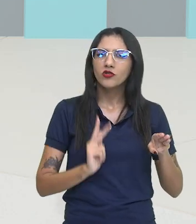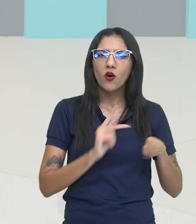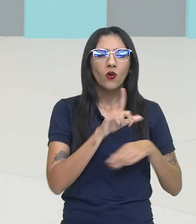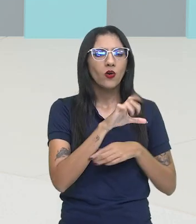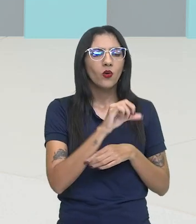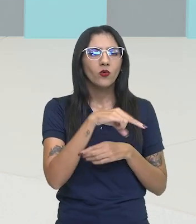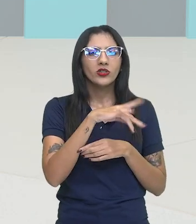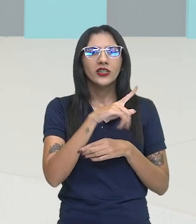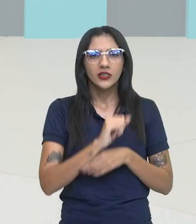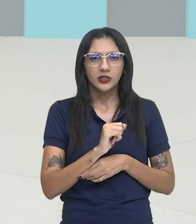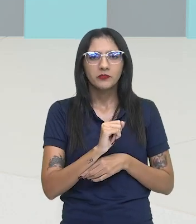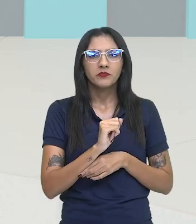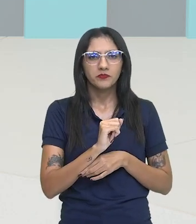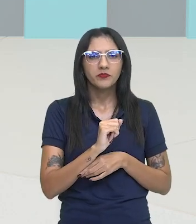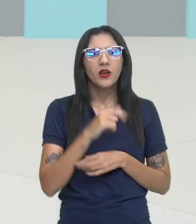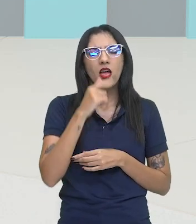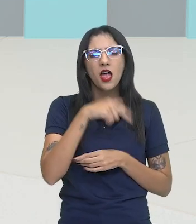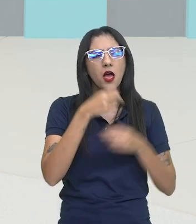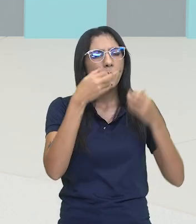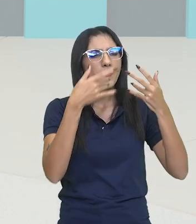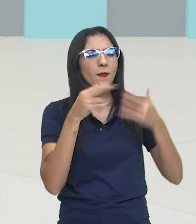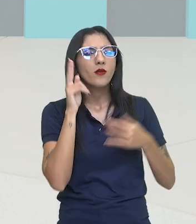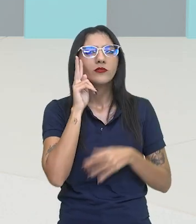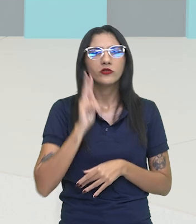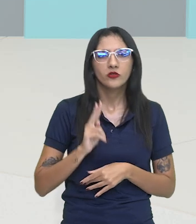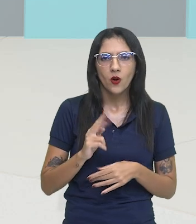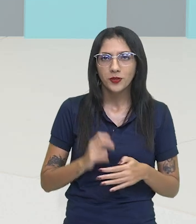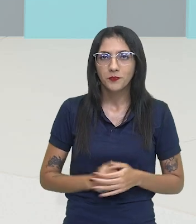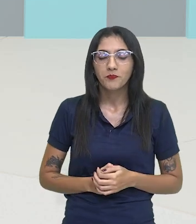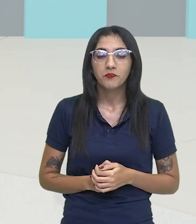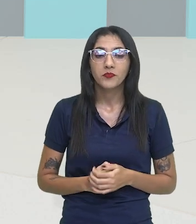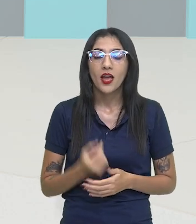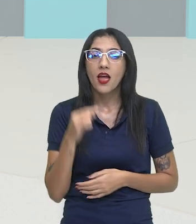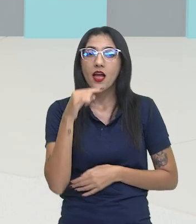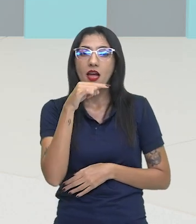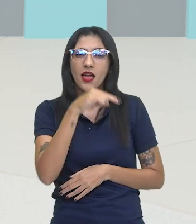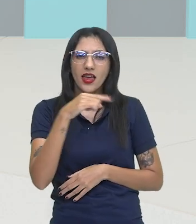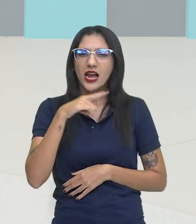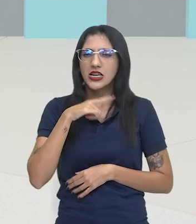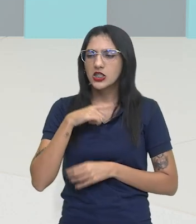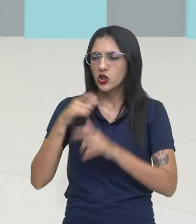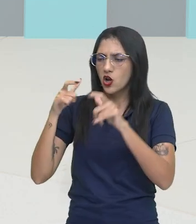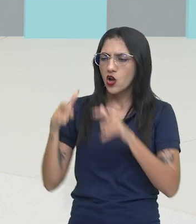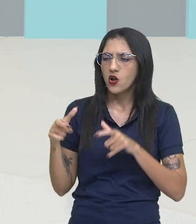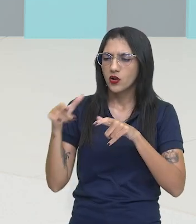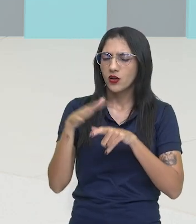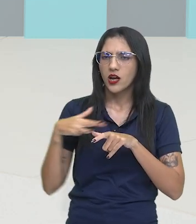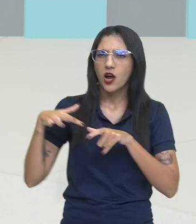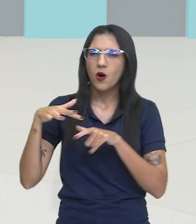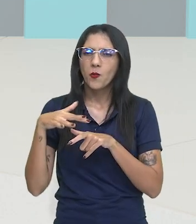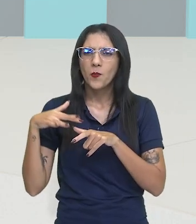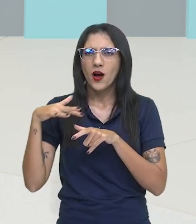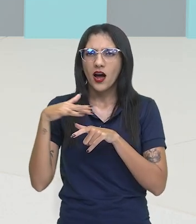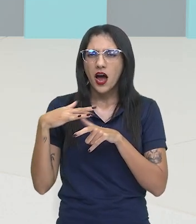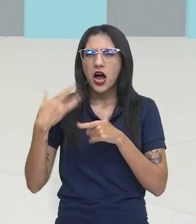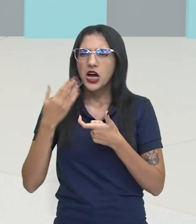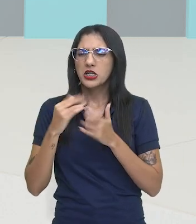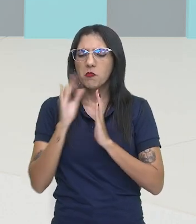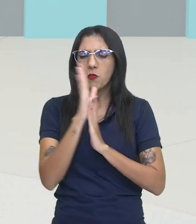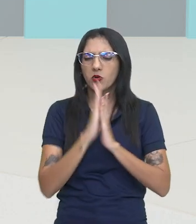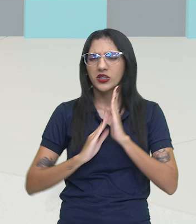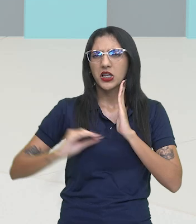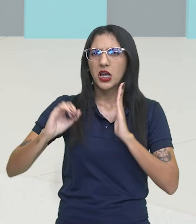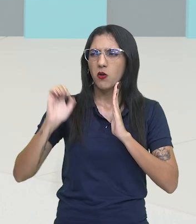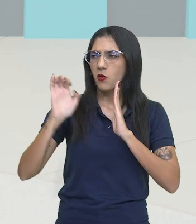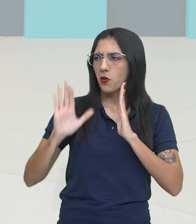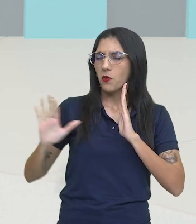história. Ele está localizado na antiga estação ferroviária de Londrina, que segue o estilo de arquitetura inglesa. Veja